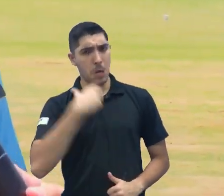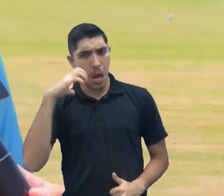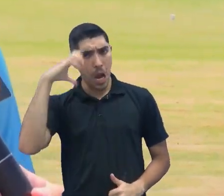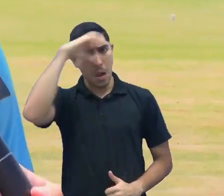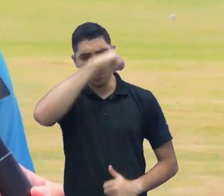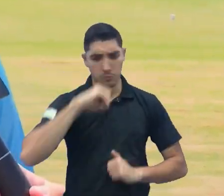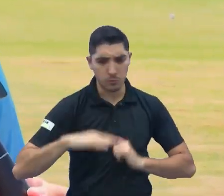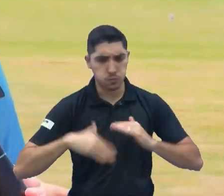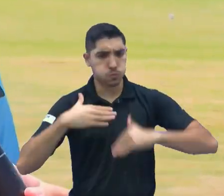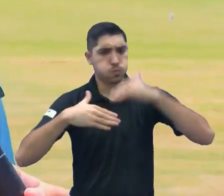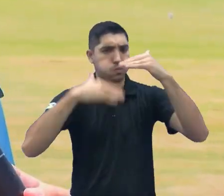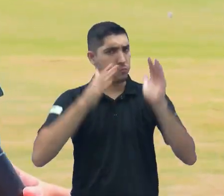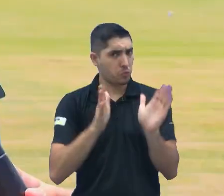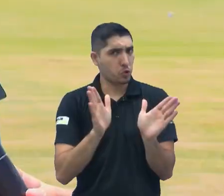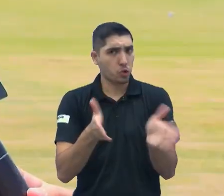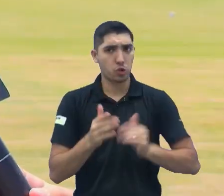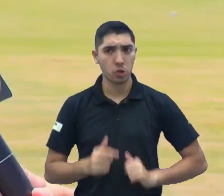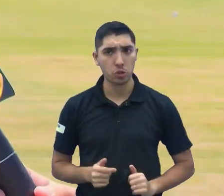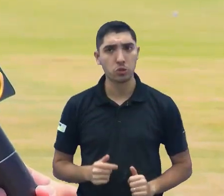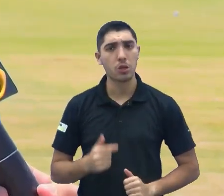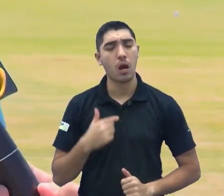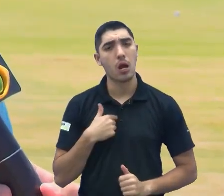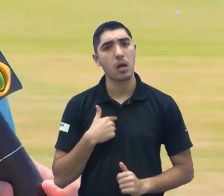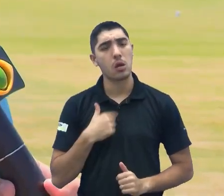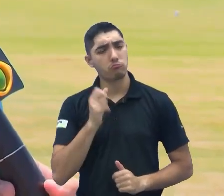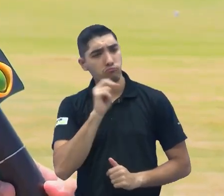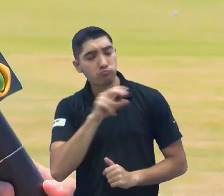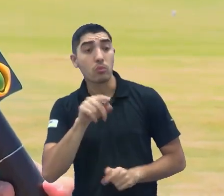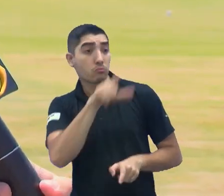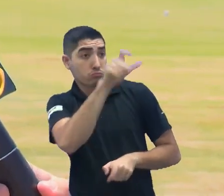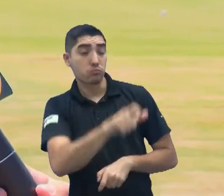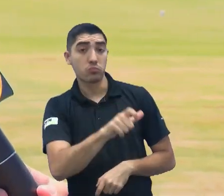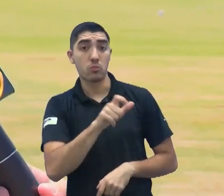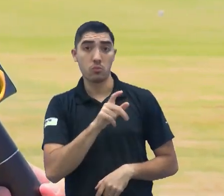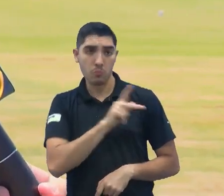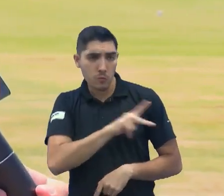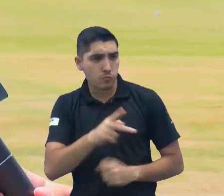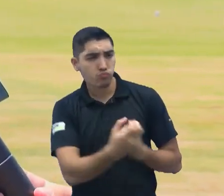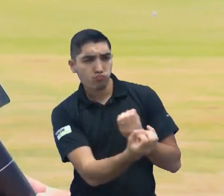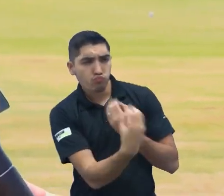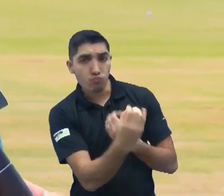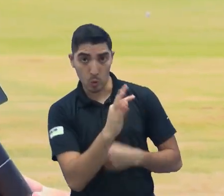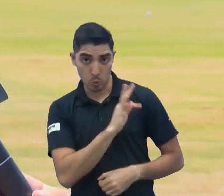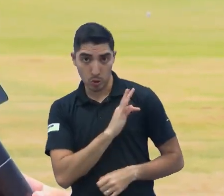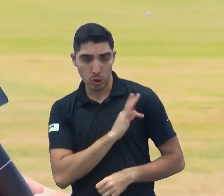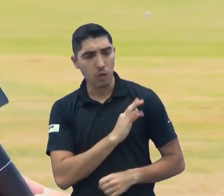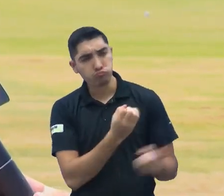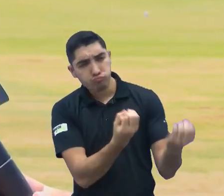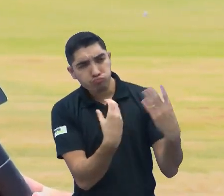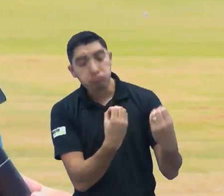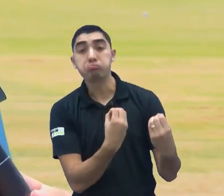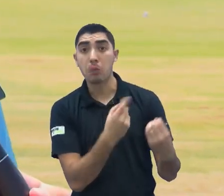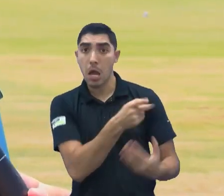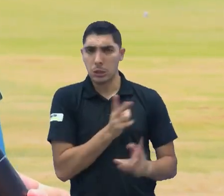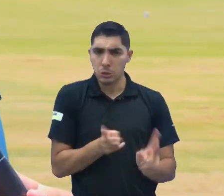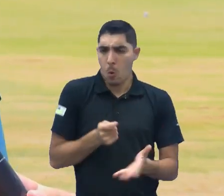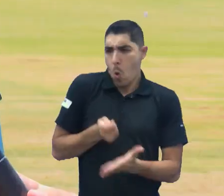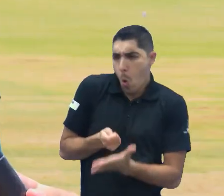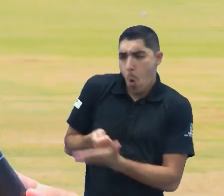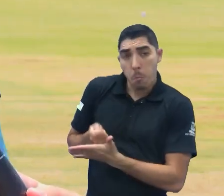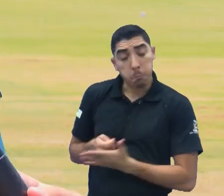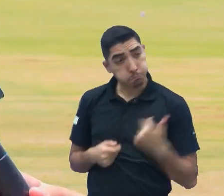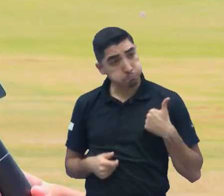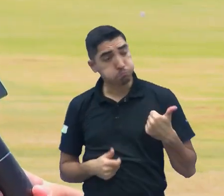treino. Deu para ver claras as ideias do professor. A cobrança dele é muito boa para que a gente possa fazer com... É um